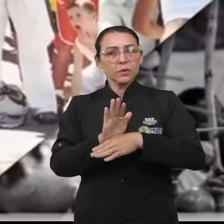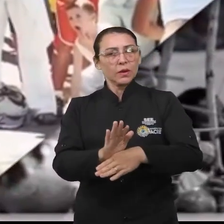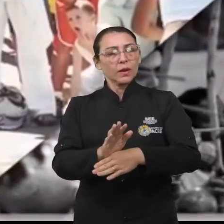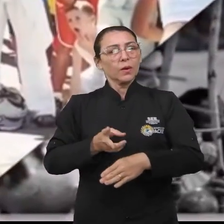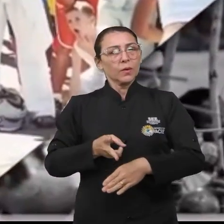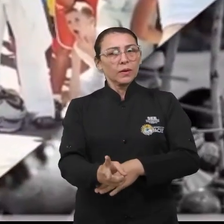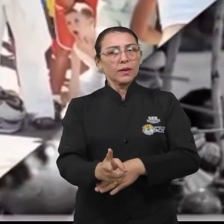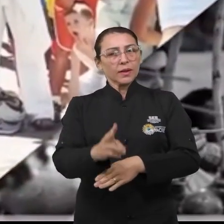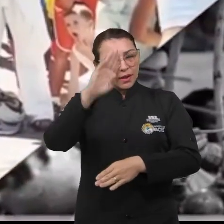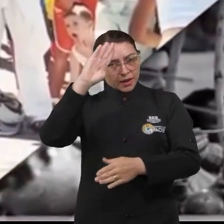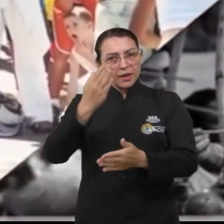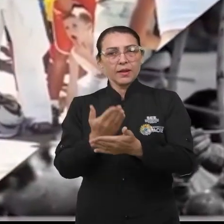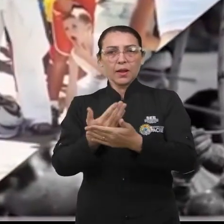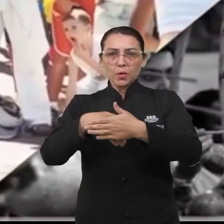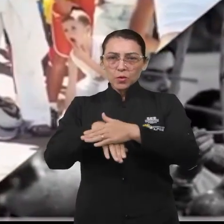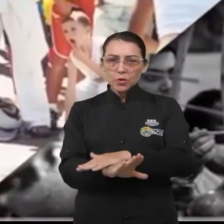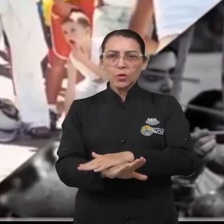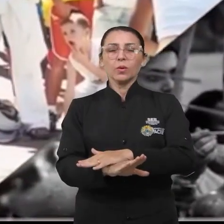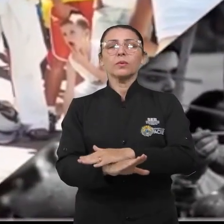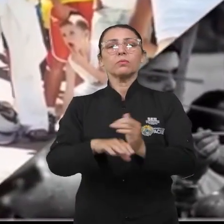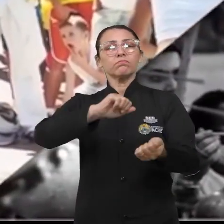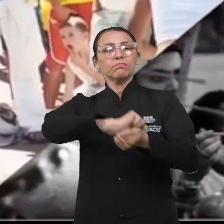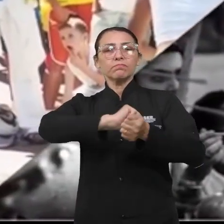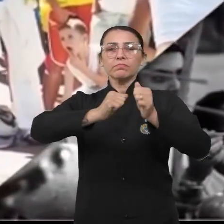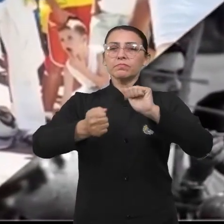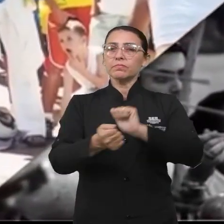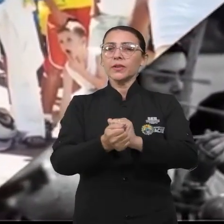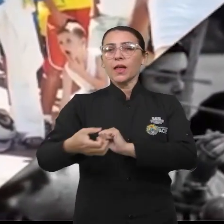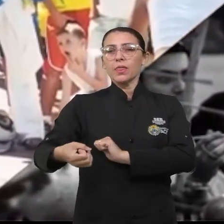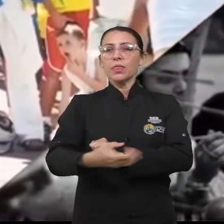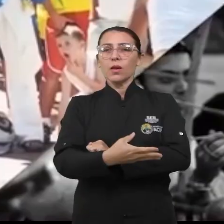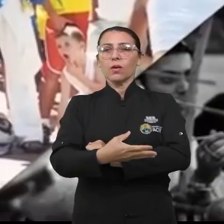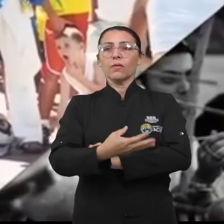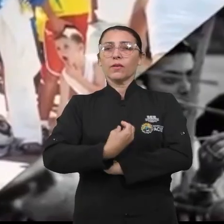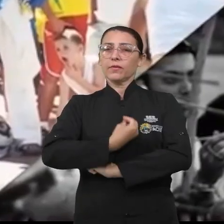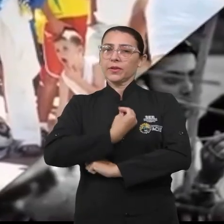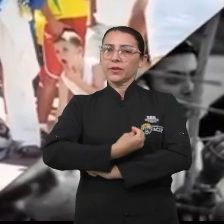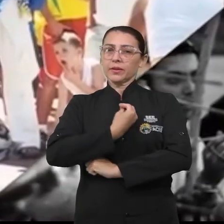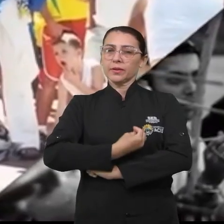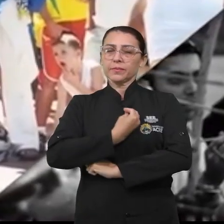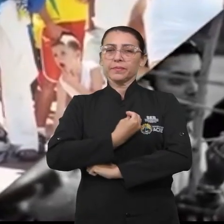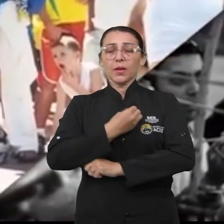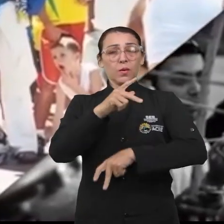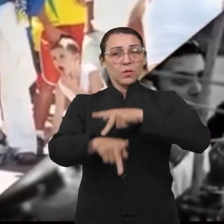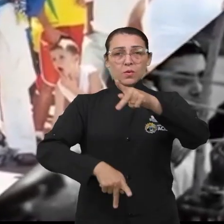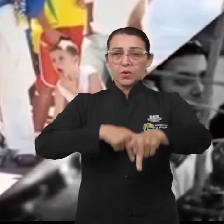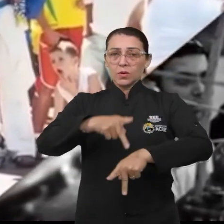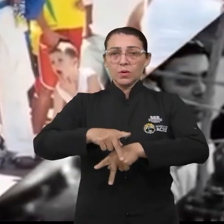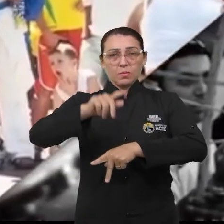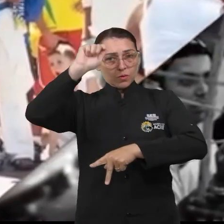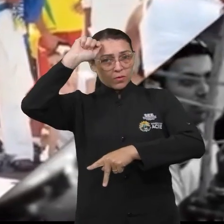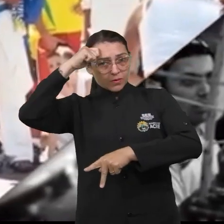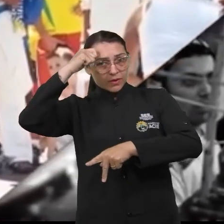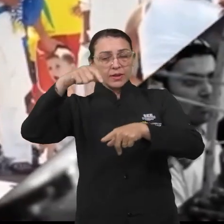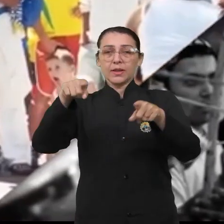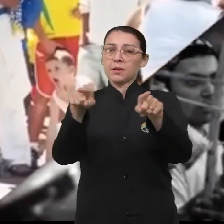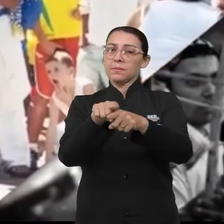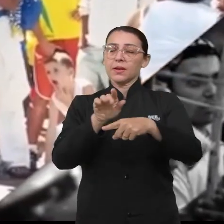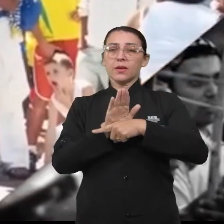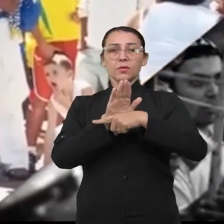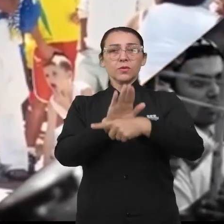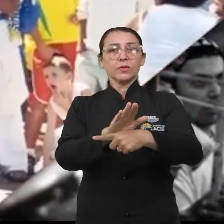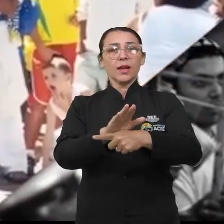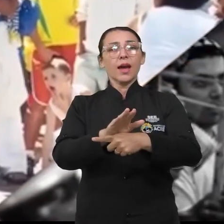manter crenças e hábitos que foram sendo adaptados à nova realidade. Os povos africanos também contribuíram